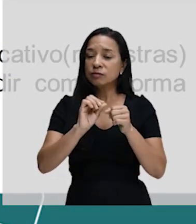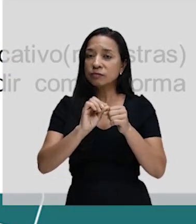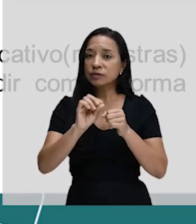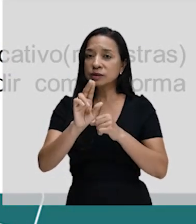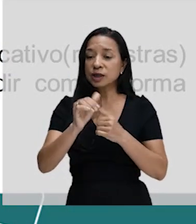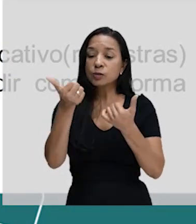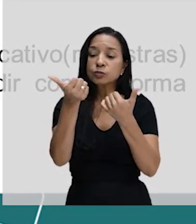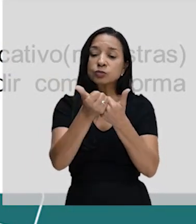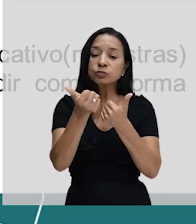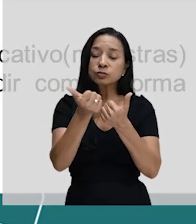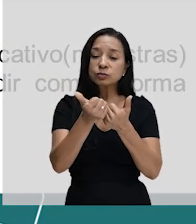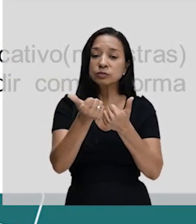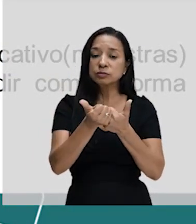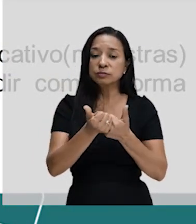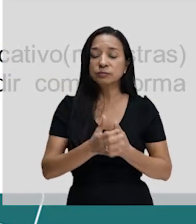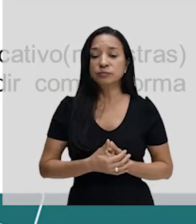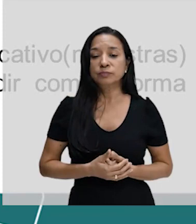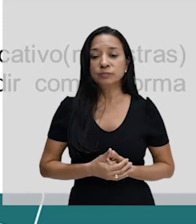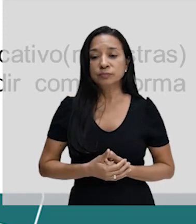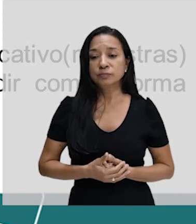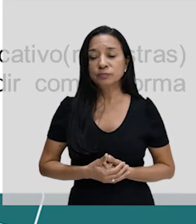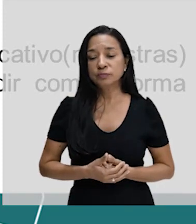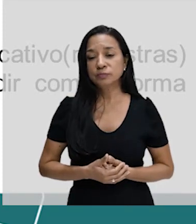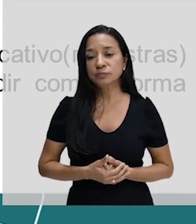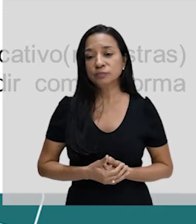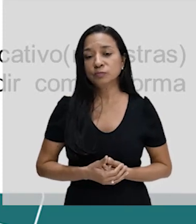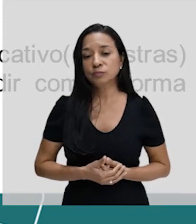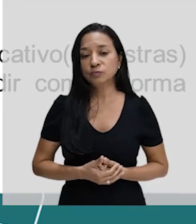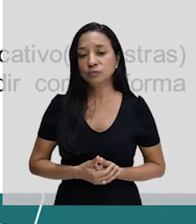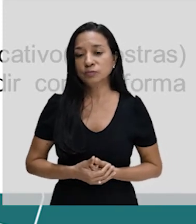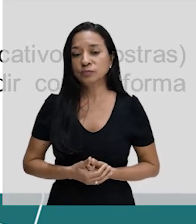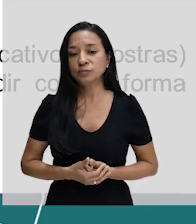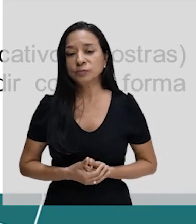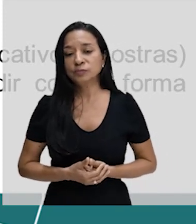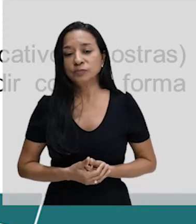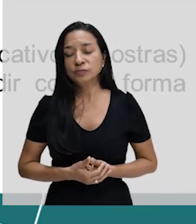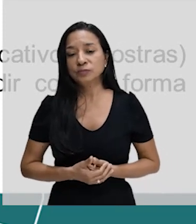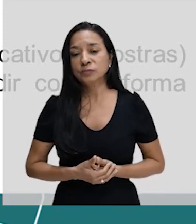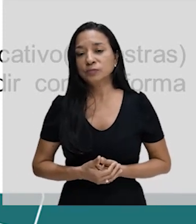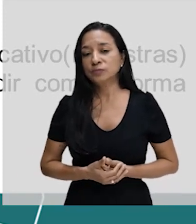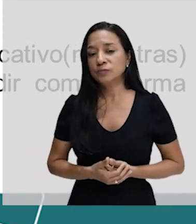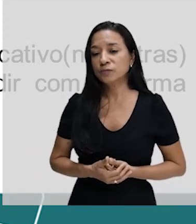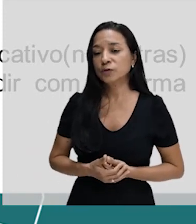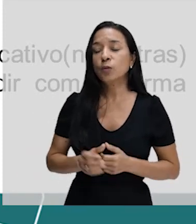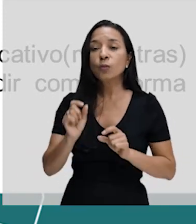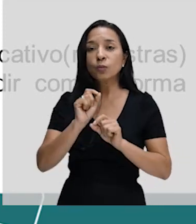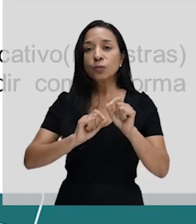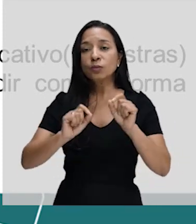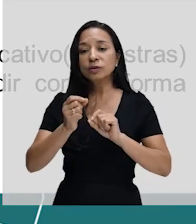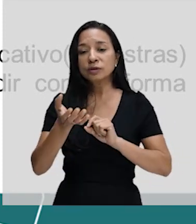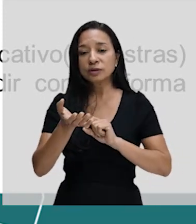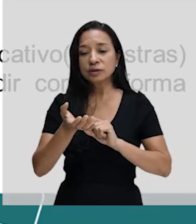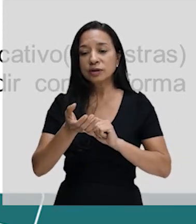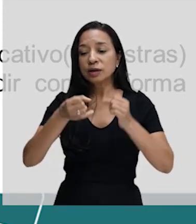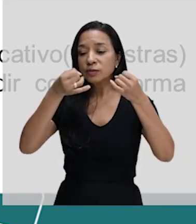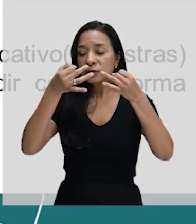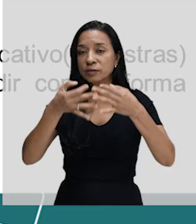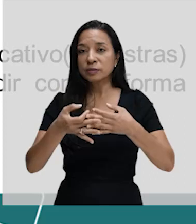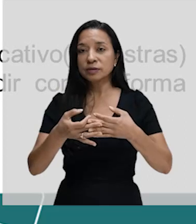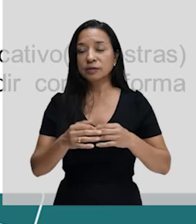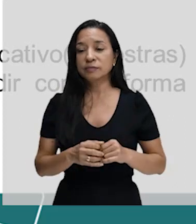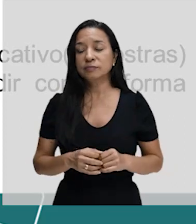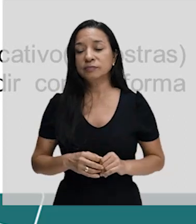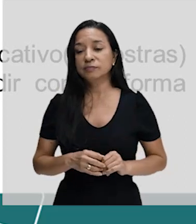essa substituição. Vamos agora para mais uma? Não, não temos mais. Então, o que eu quero dizer para vocês?